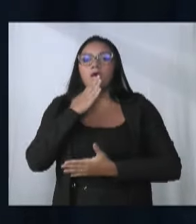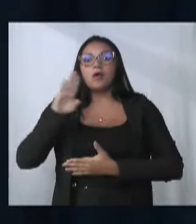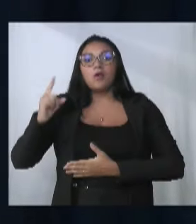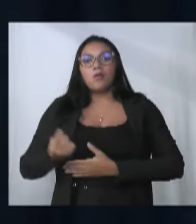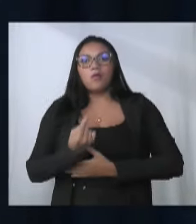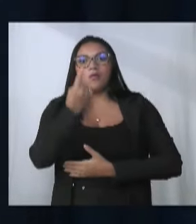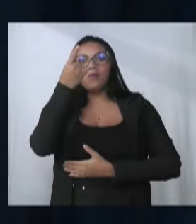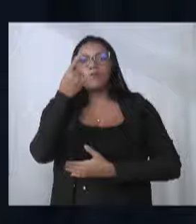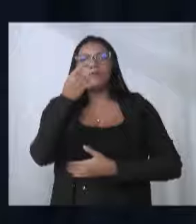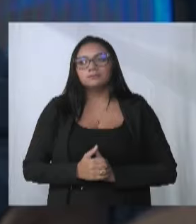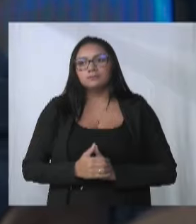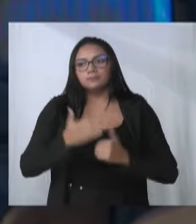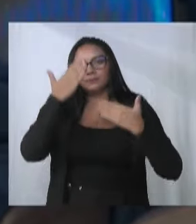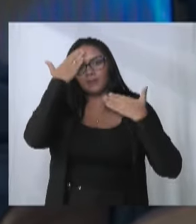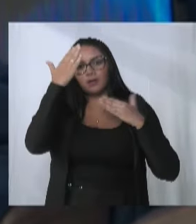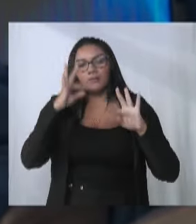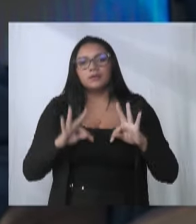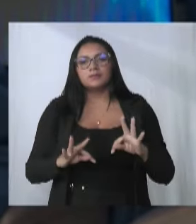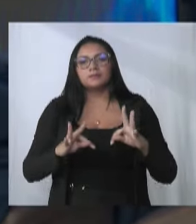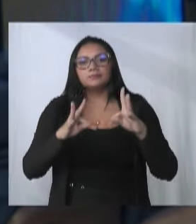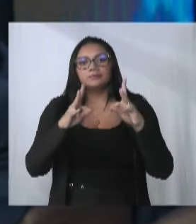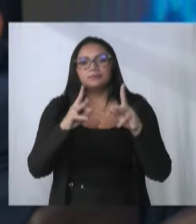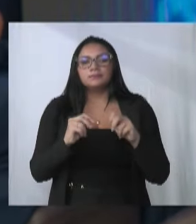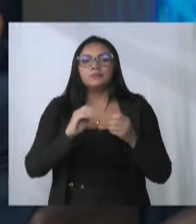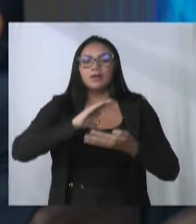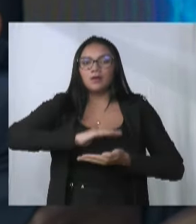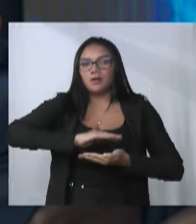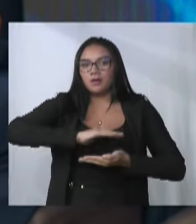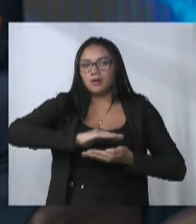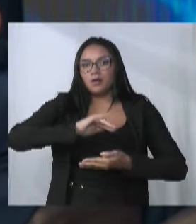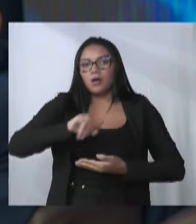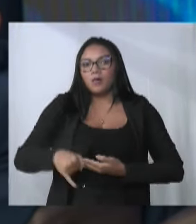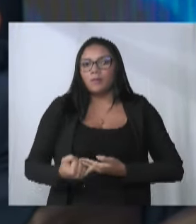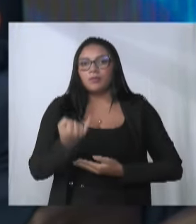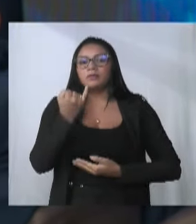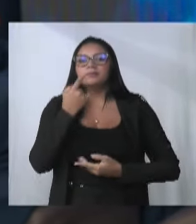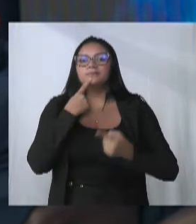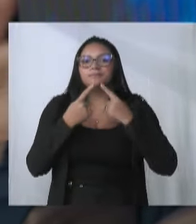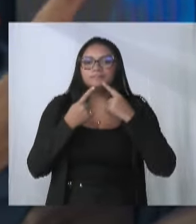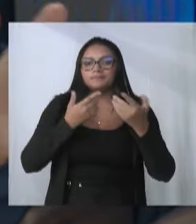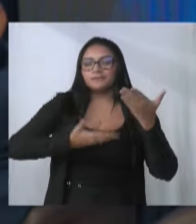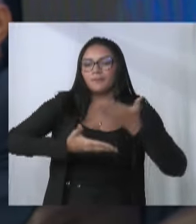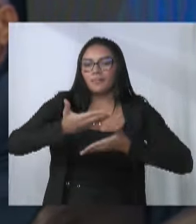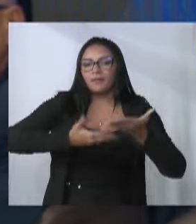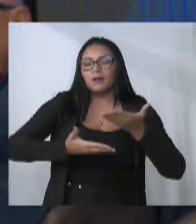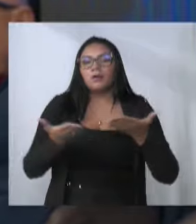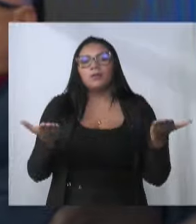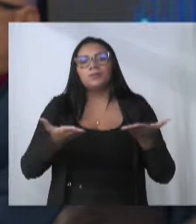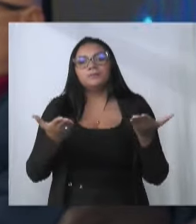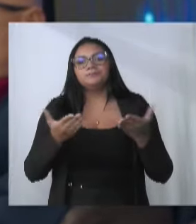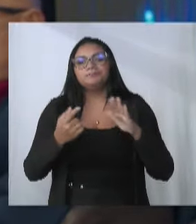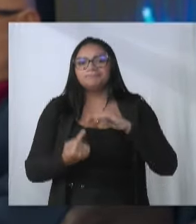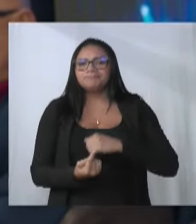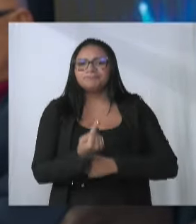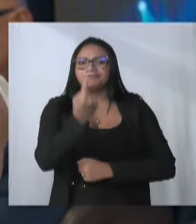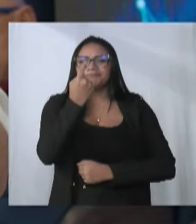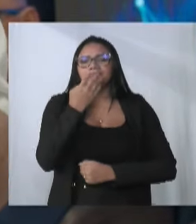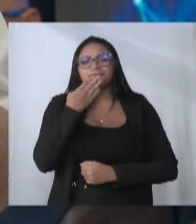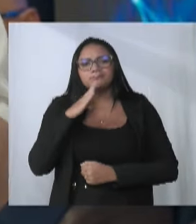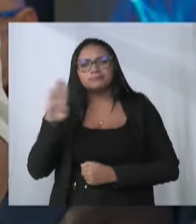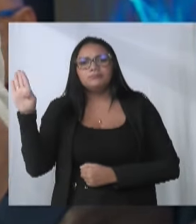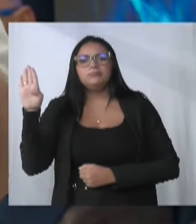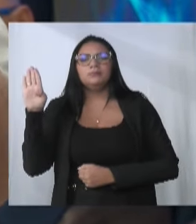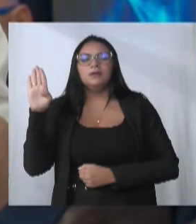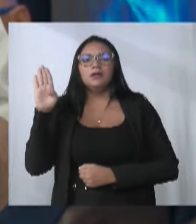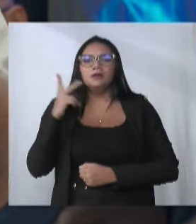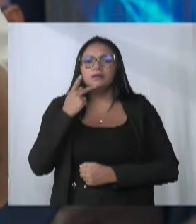10 mil contribuições. Obrigado, Band, pela oportunidade do debate. Dizer que nós fomos o único candidato aqui que fez a